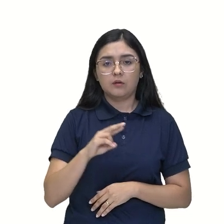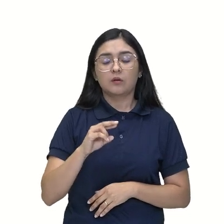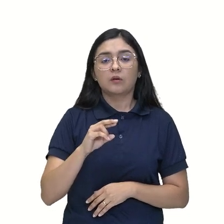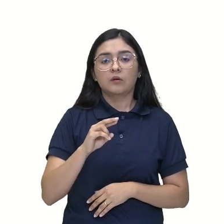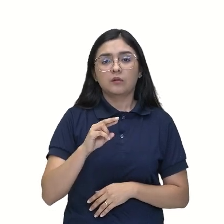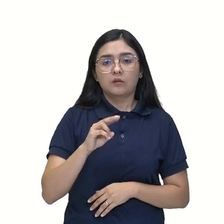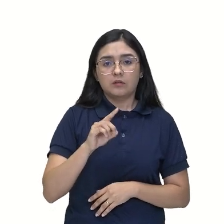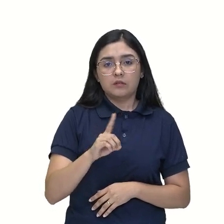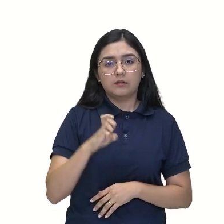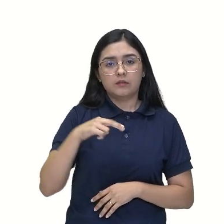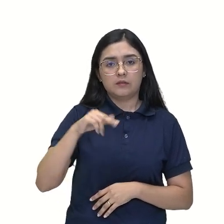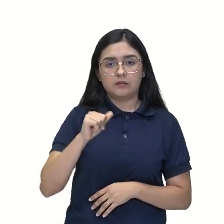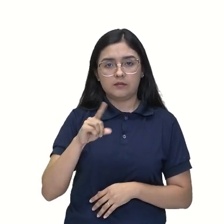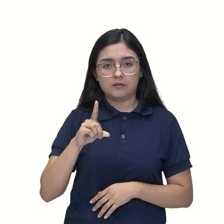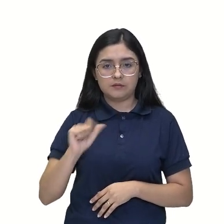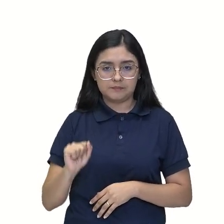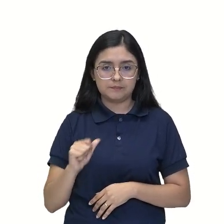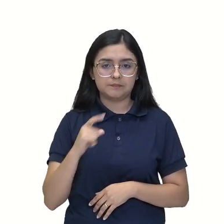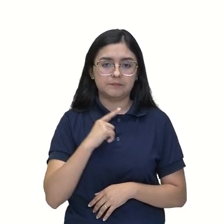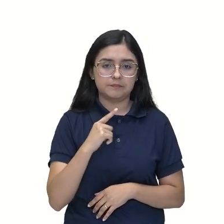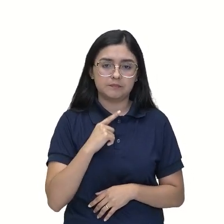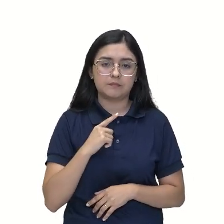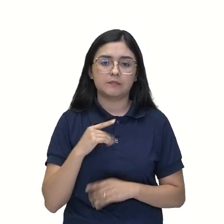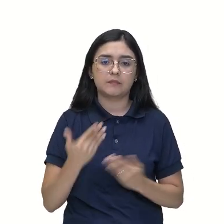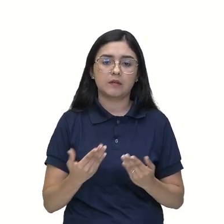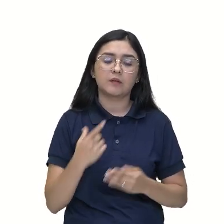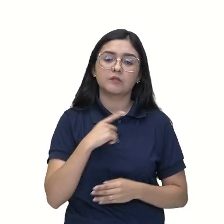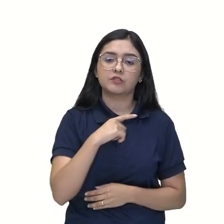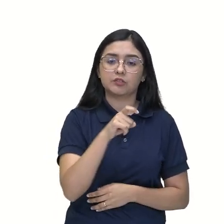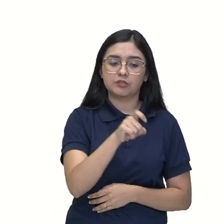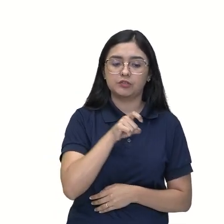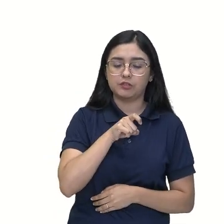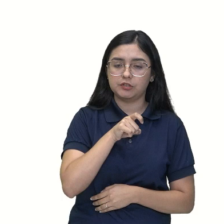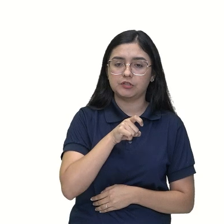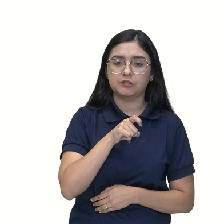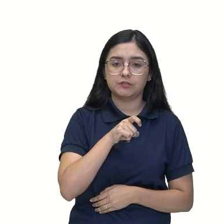bem aqui eu vou ter os valores